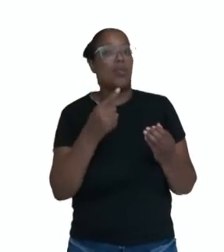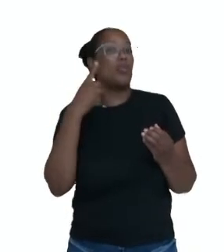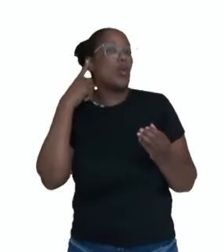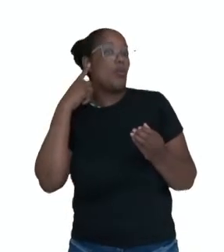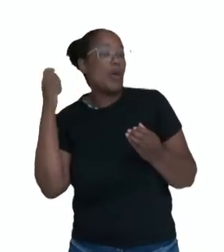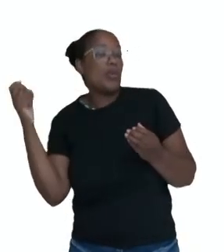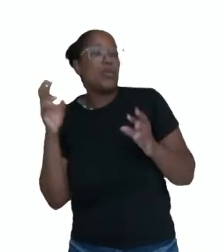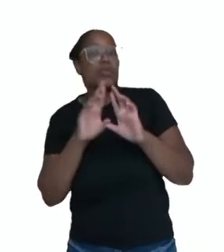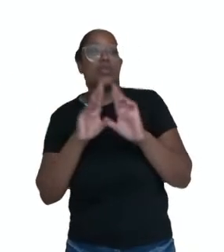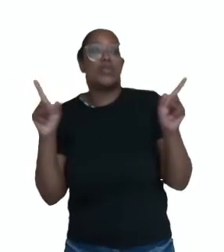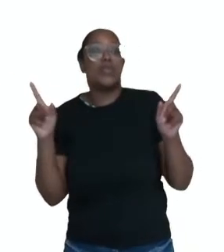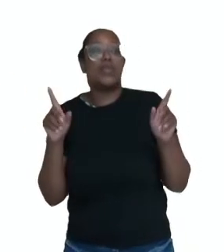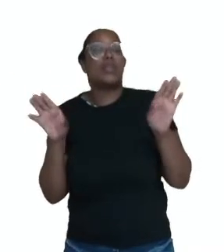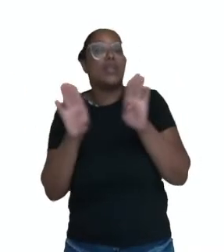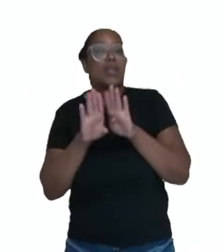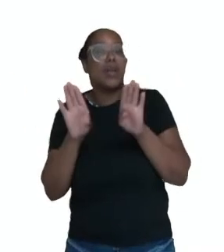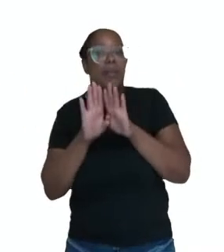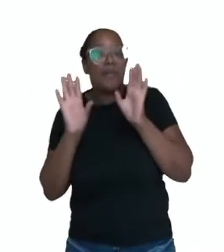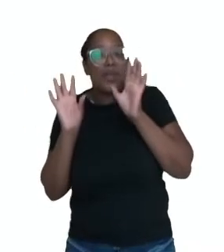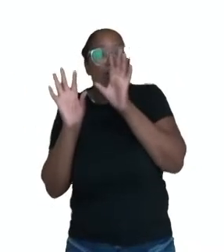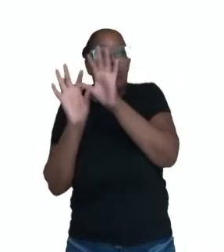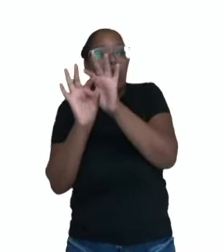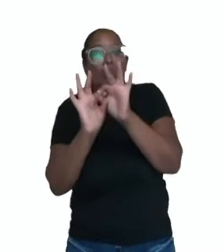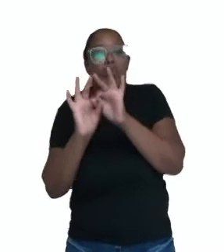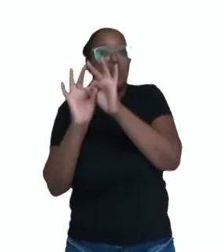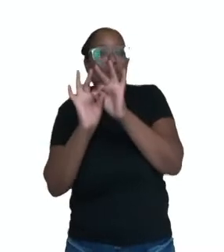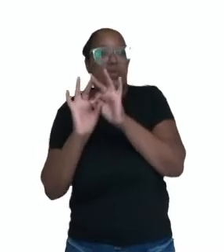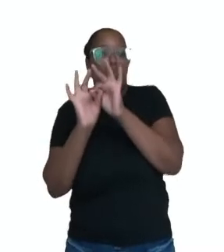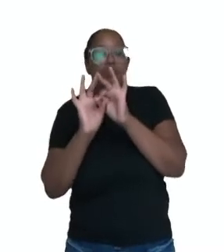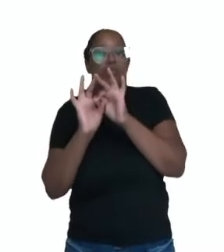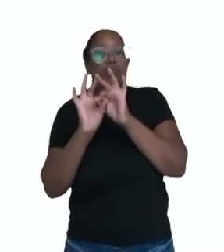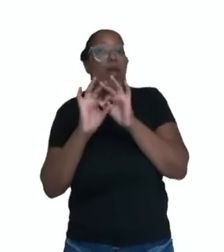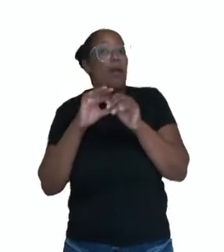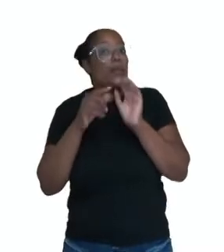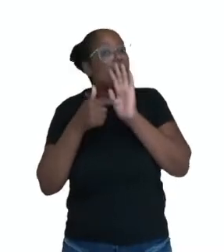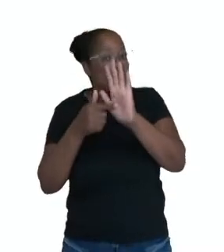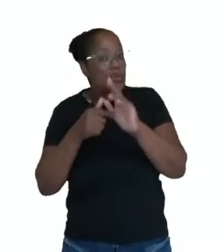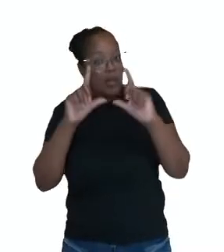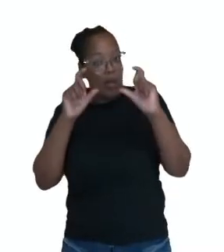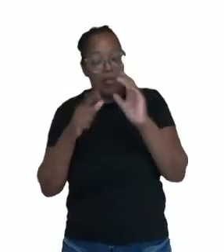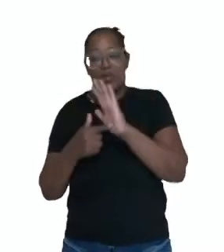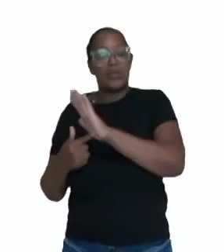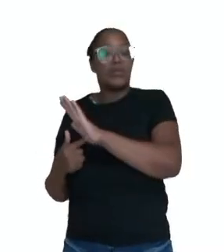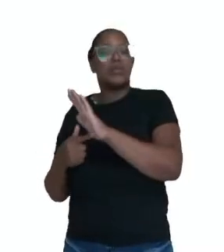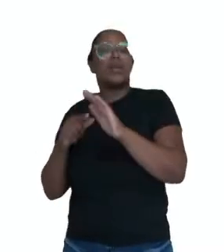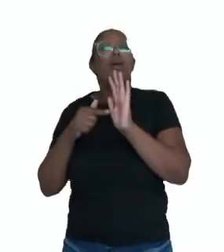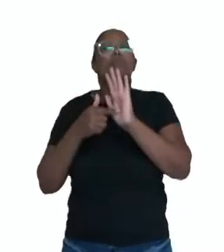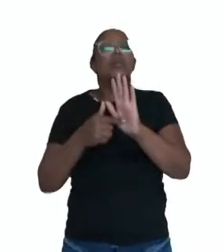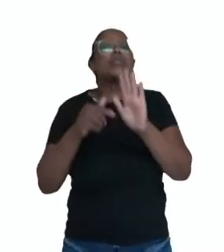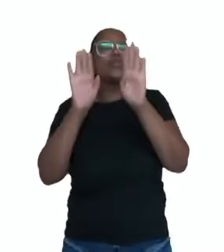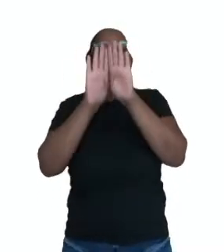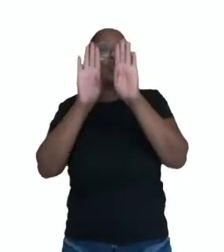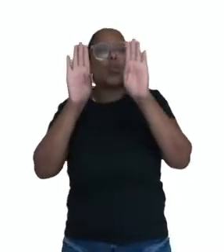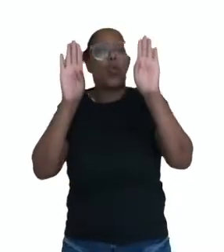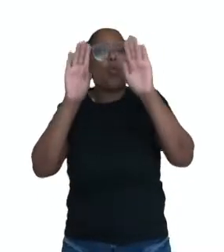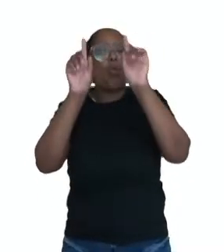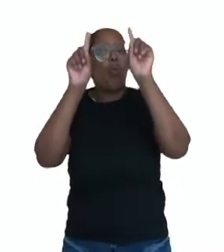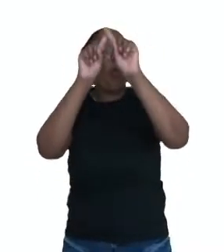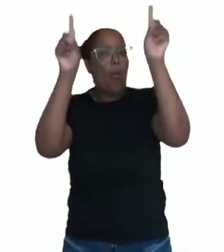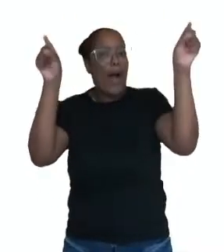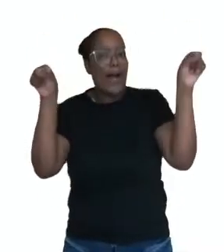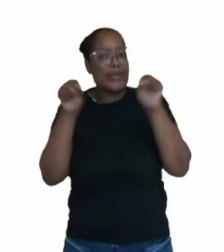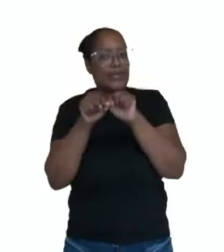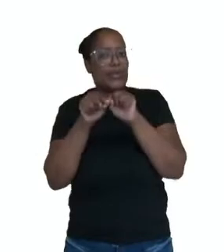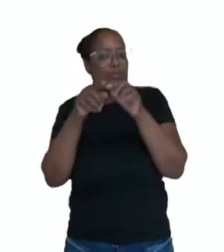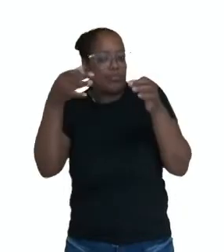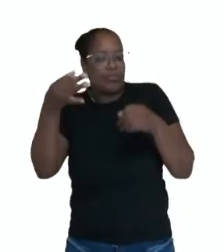que se interpenetram e se completam, formando um quadro harmônico perfeito.